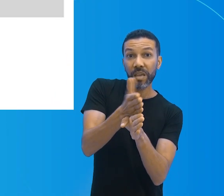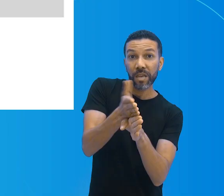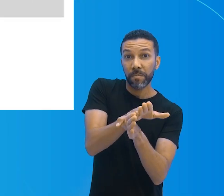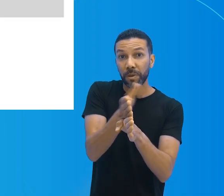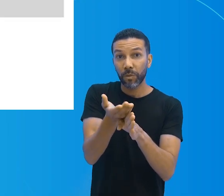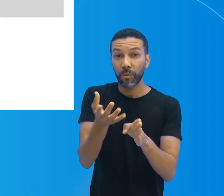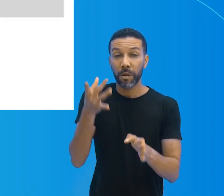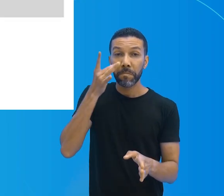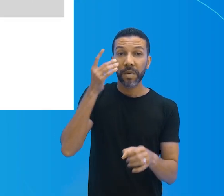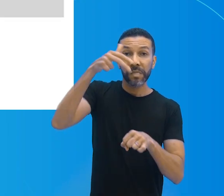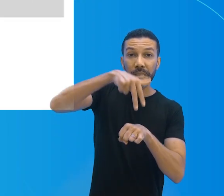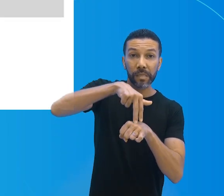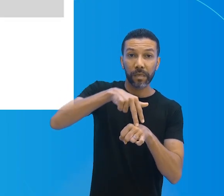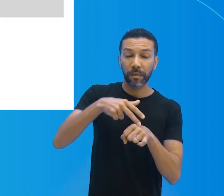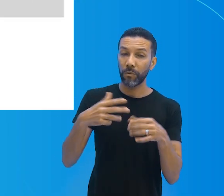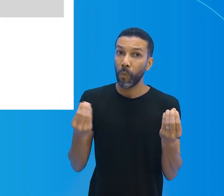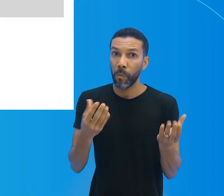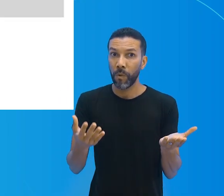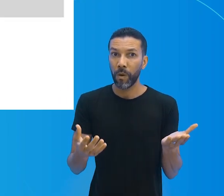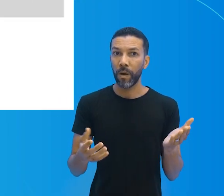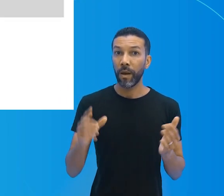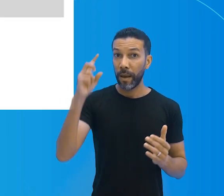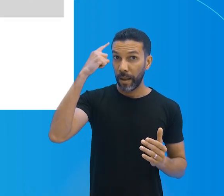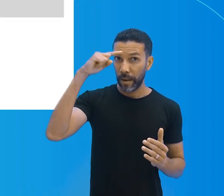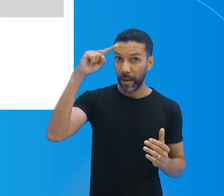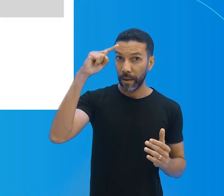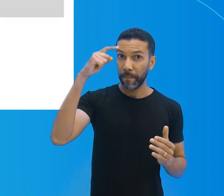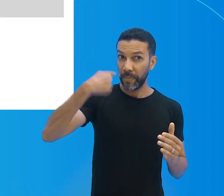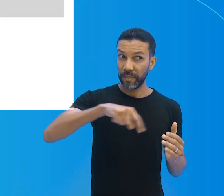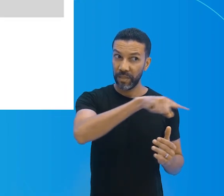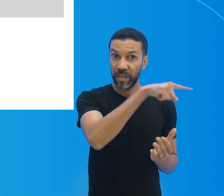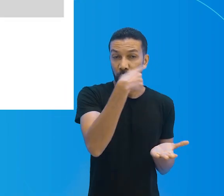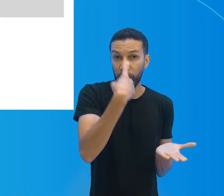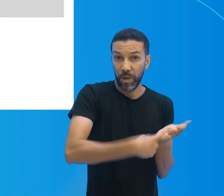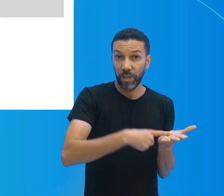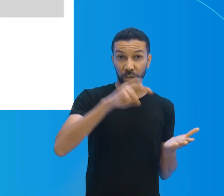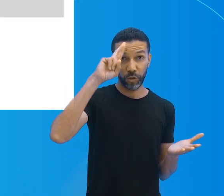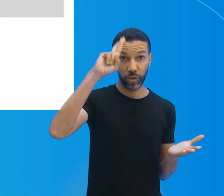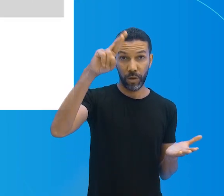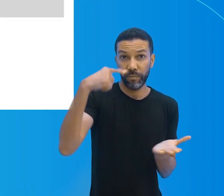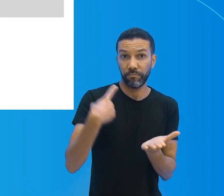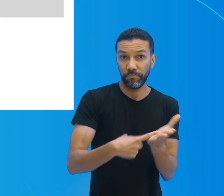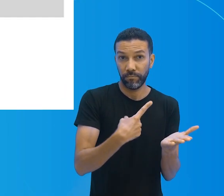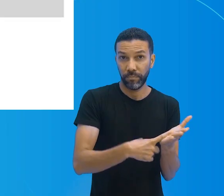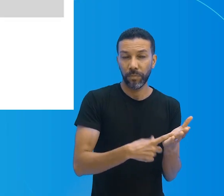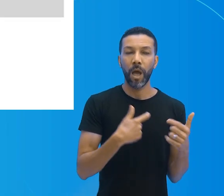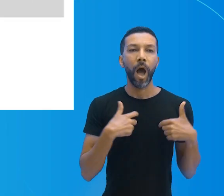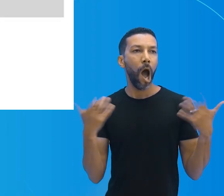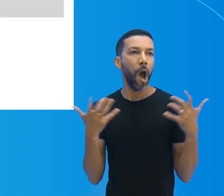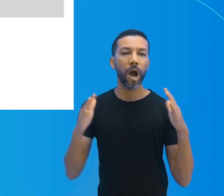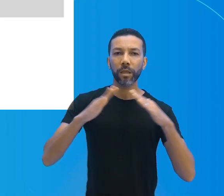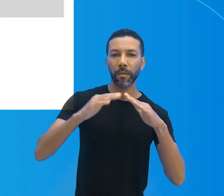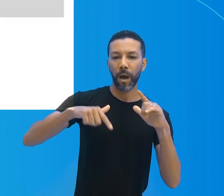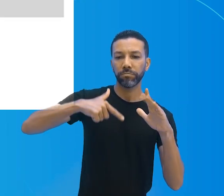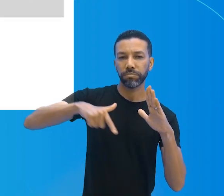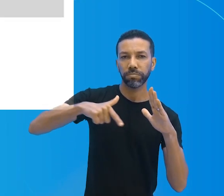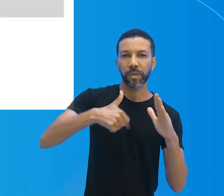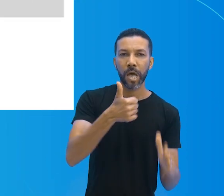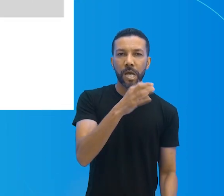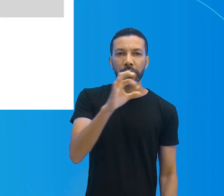é acordado com sua chefia. O servidor não vai chegar lá e colocar a modalidade de